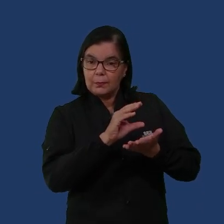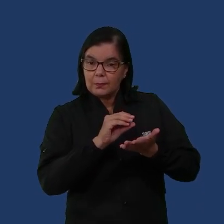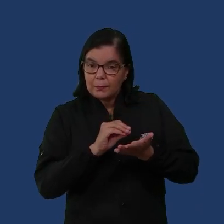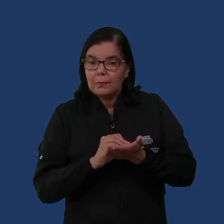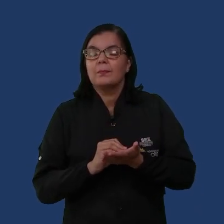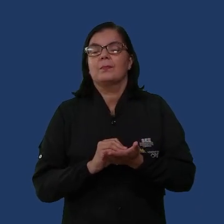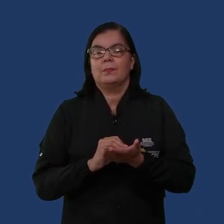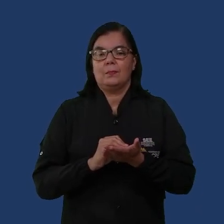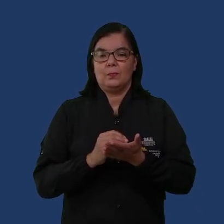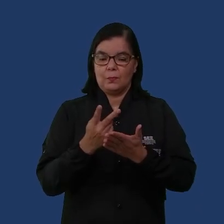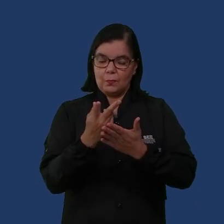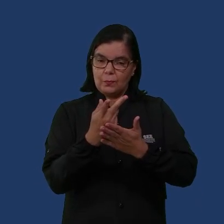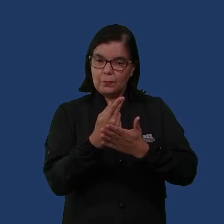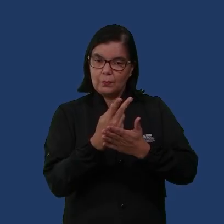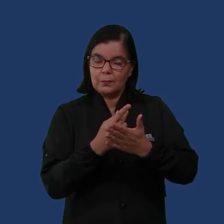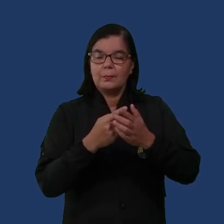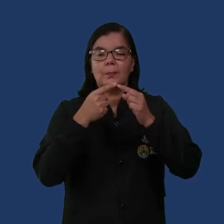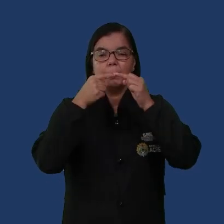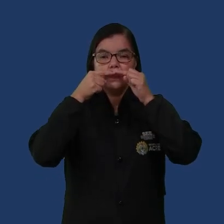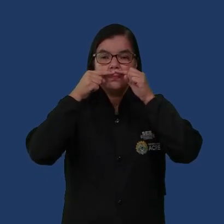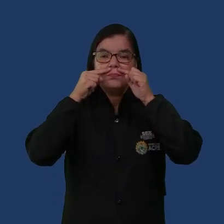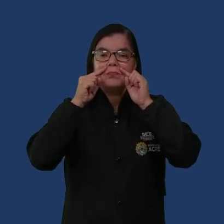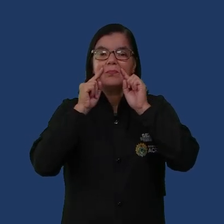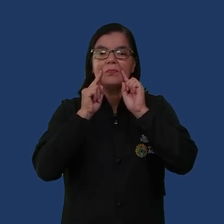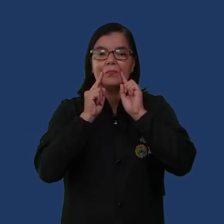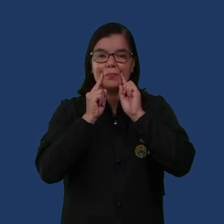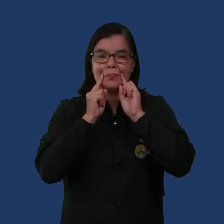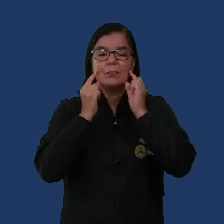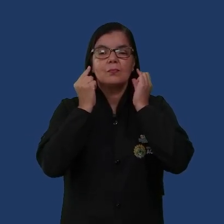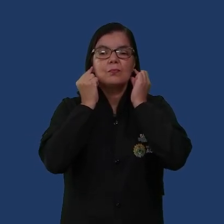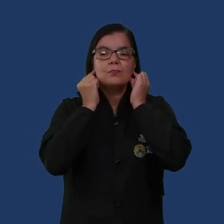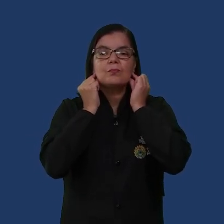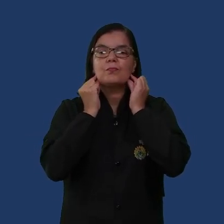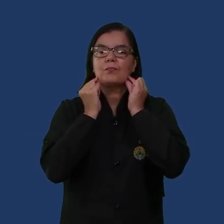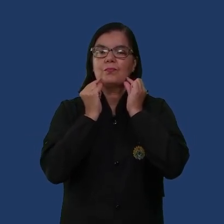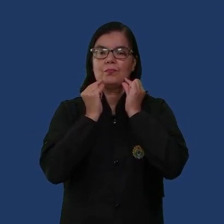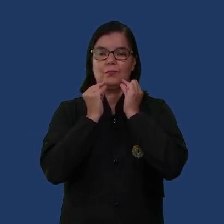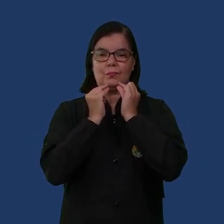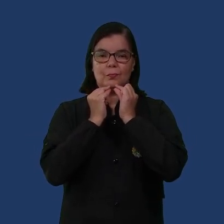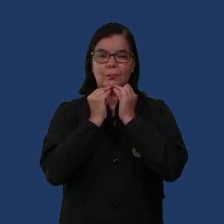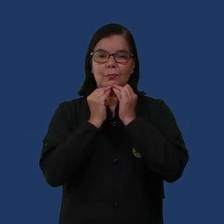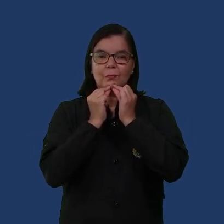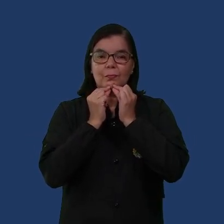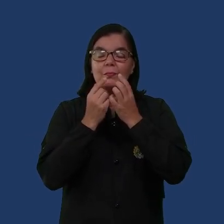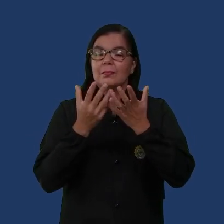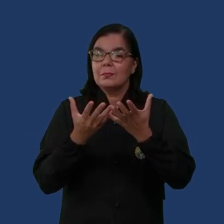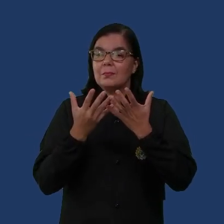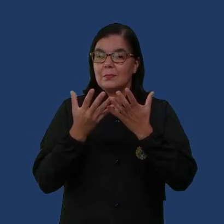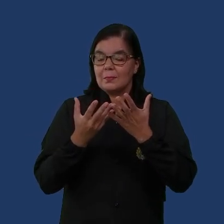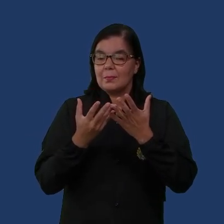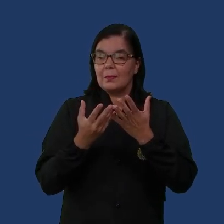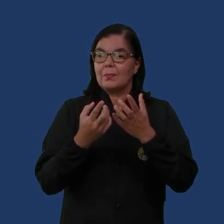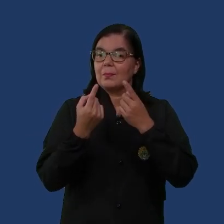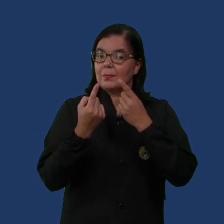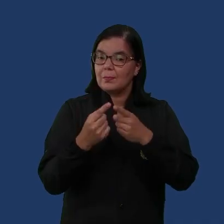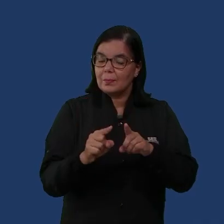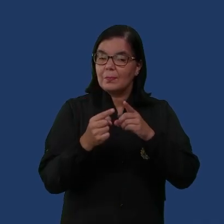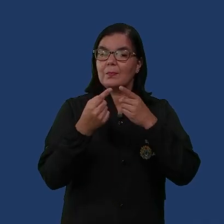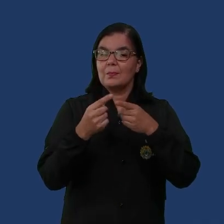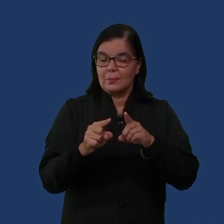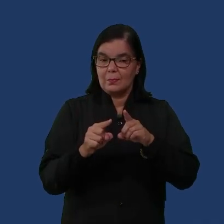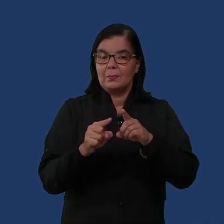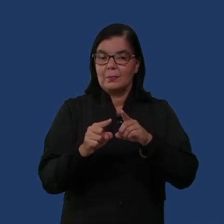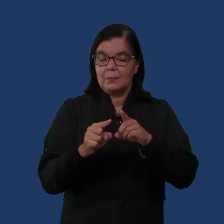Lisa, desenhou um bigode, um cavanhaque, e ele quis fazer uma crítica